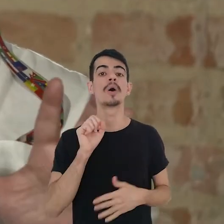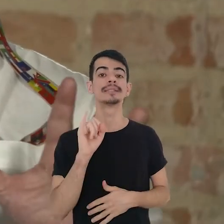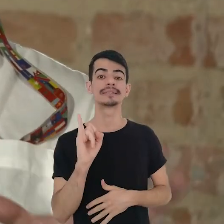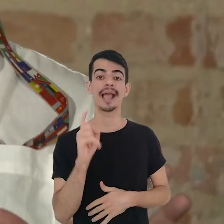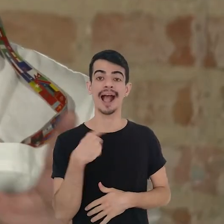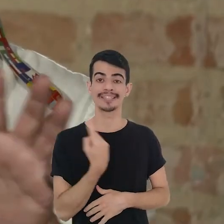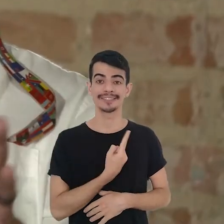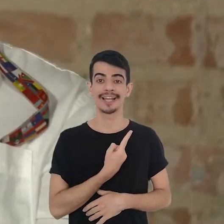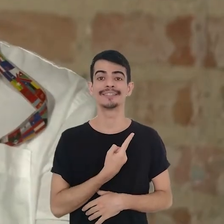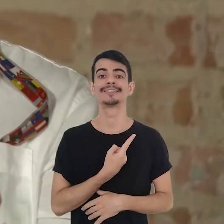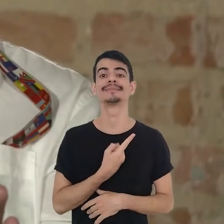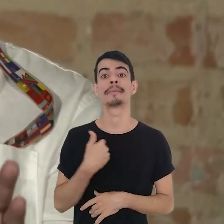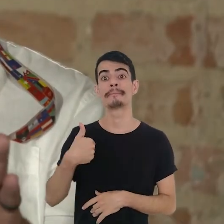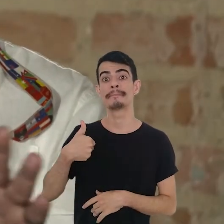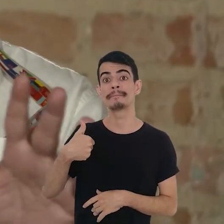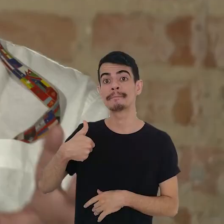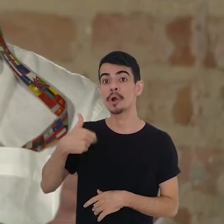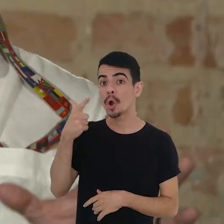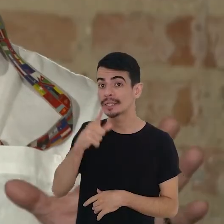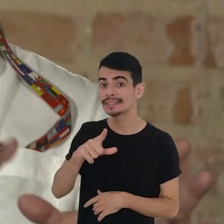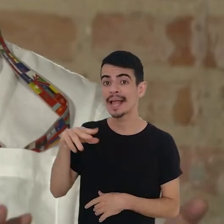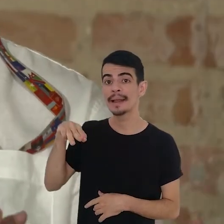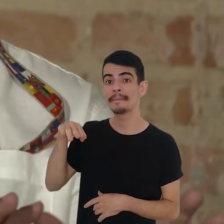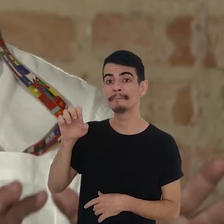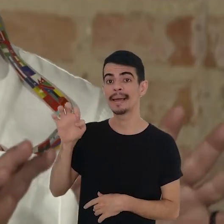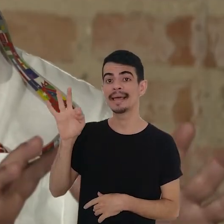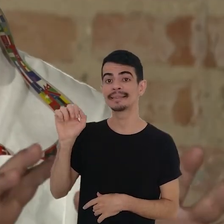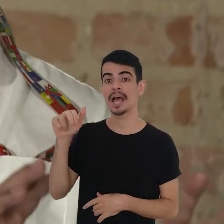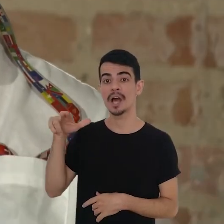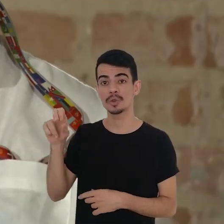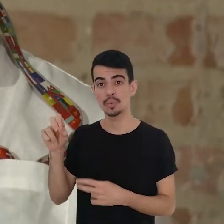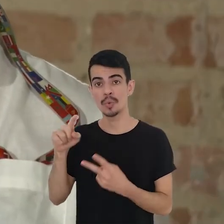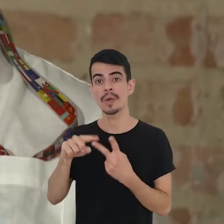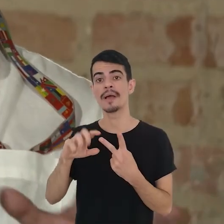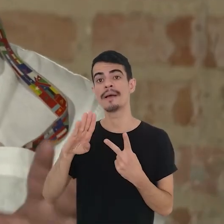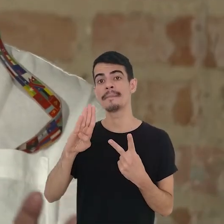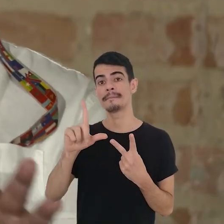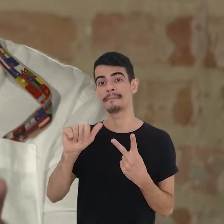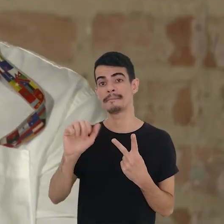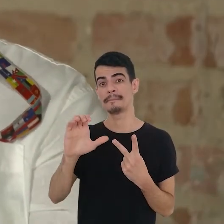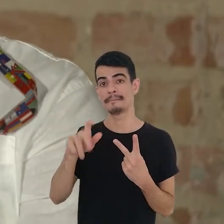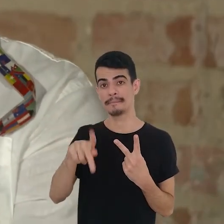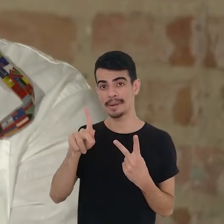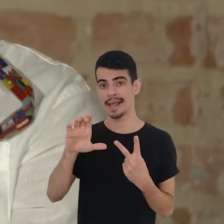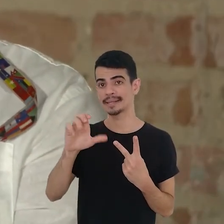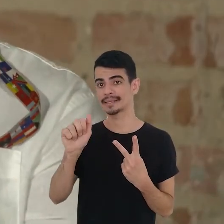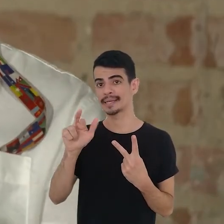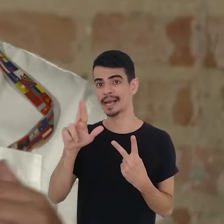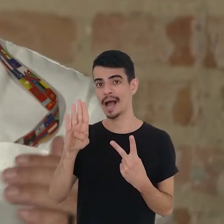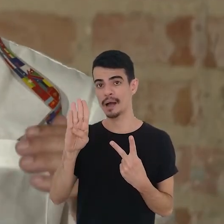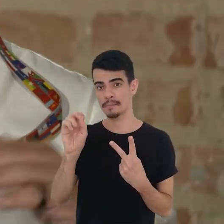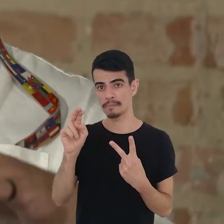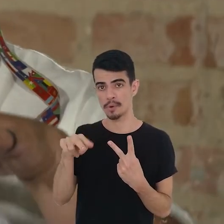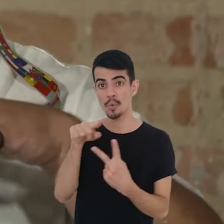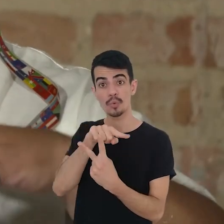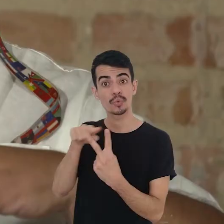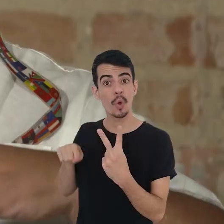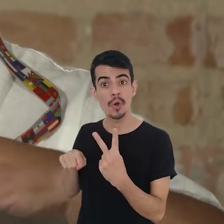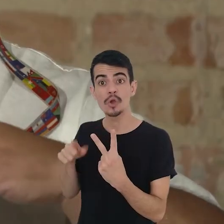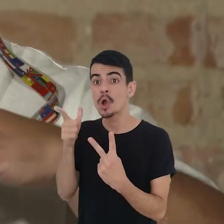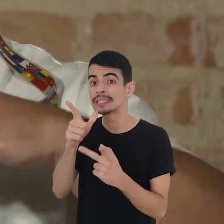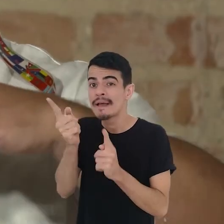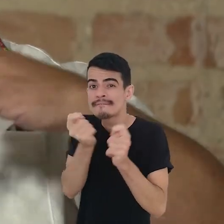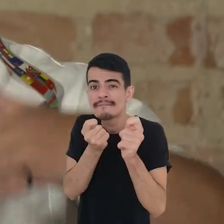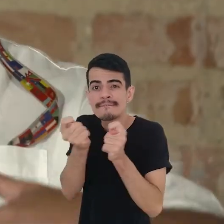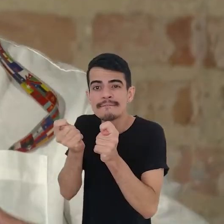se nós conseguimos reduzir as concentrações de metano e de black carbon, a gente